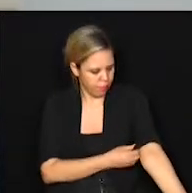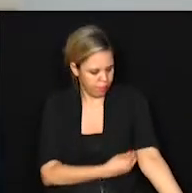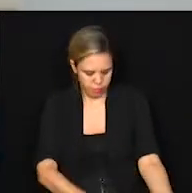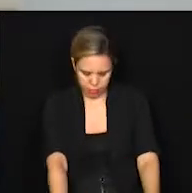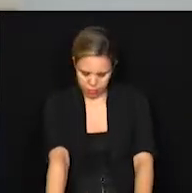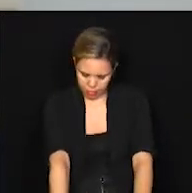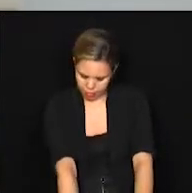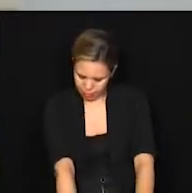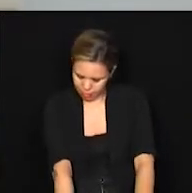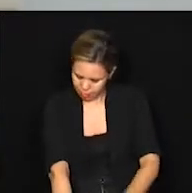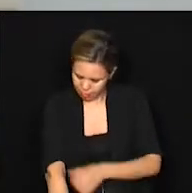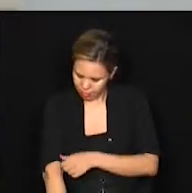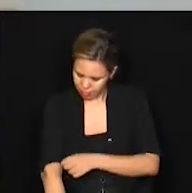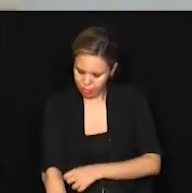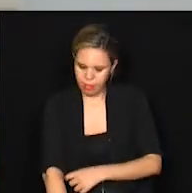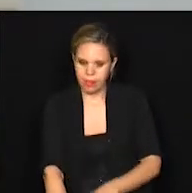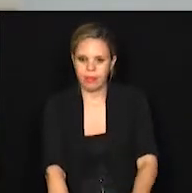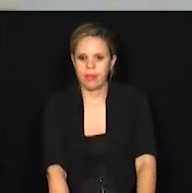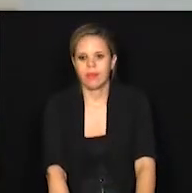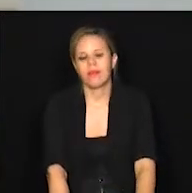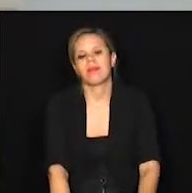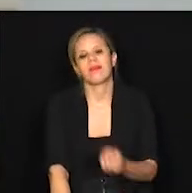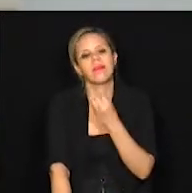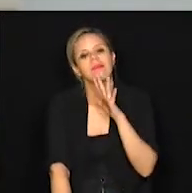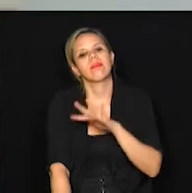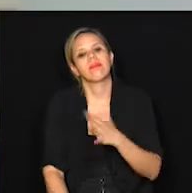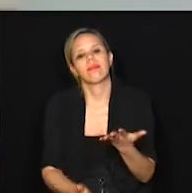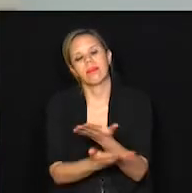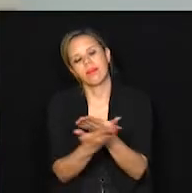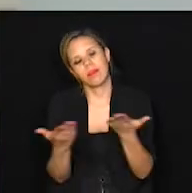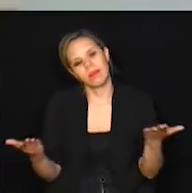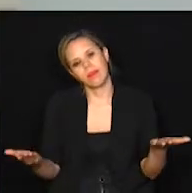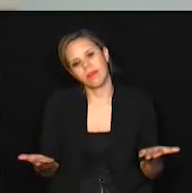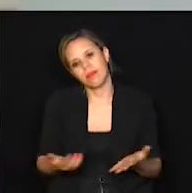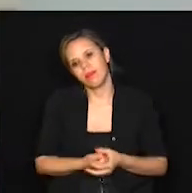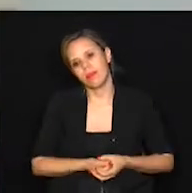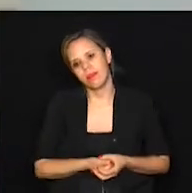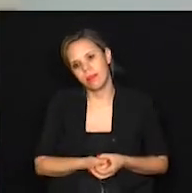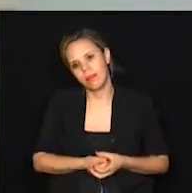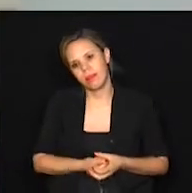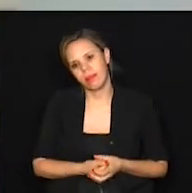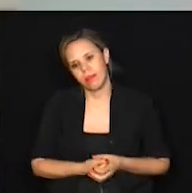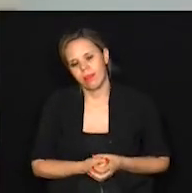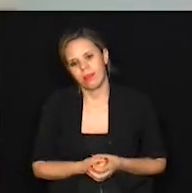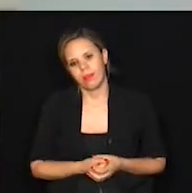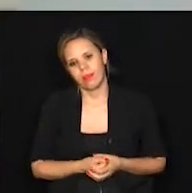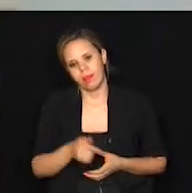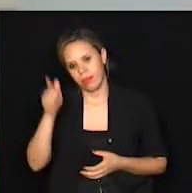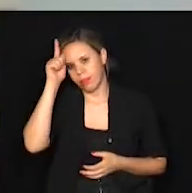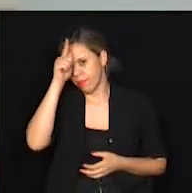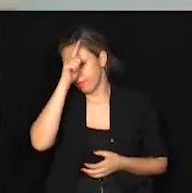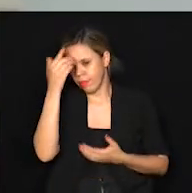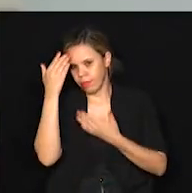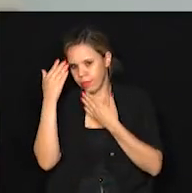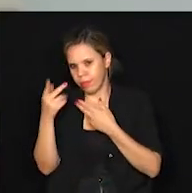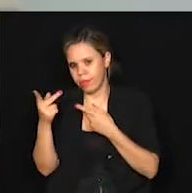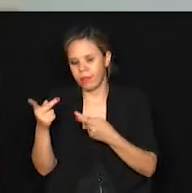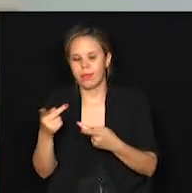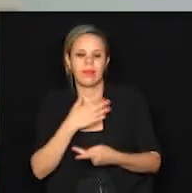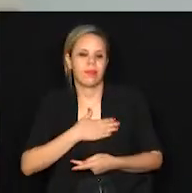agora eu liberei. Boa tarde a todos e a todas. Gustavo, obrigada pelo convite. É